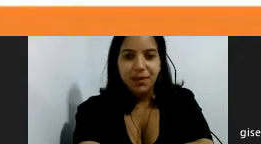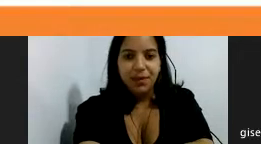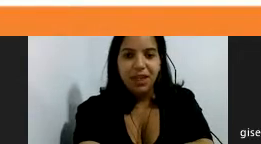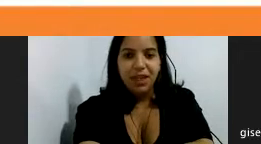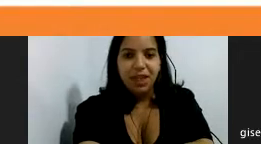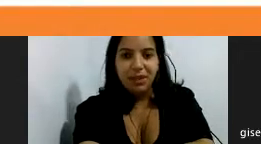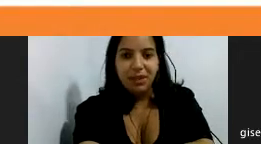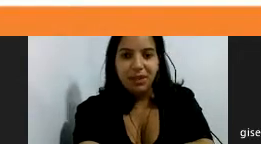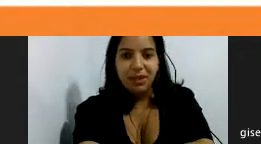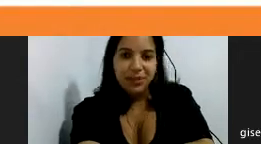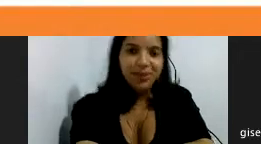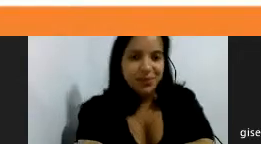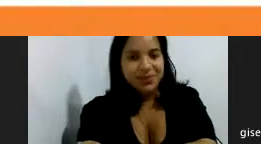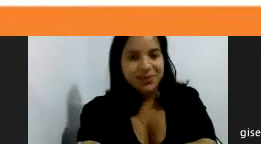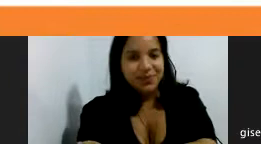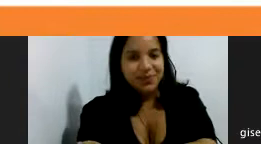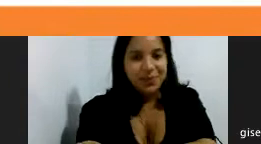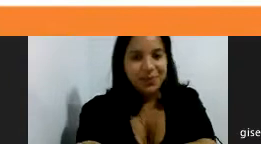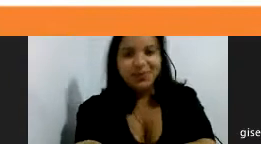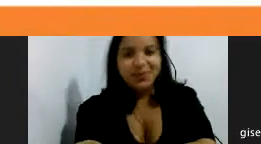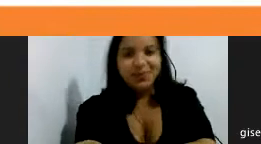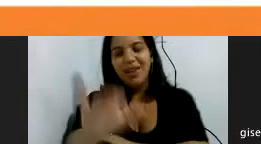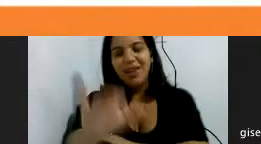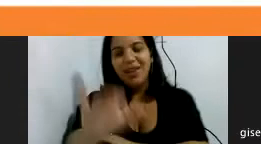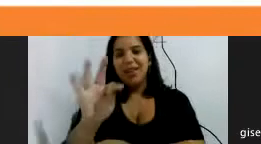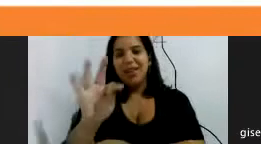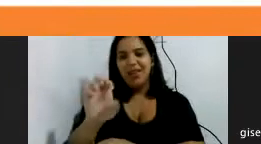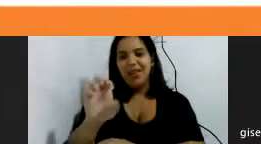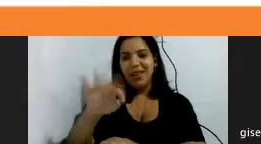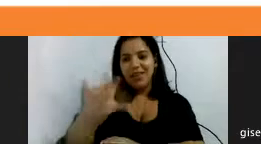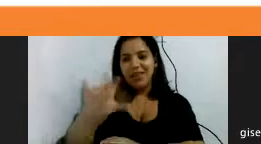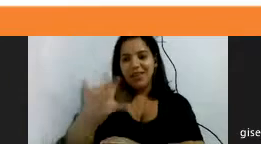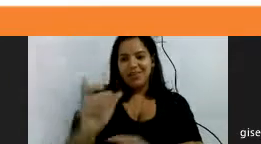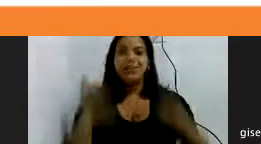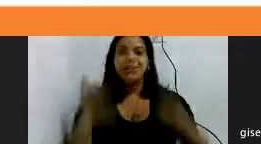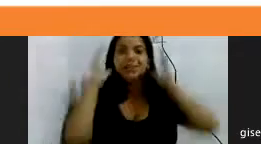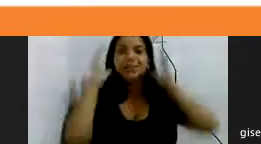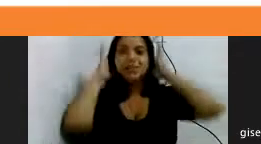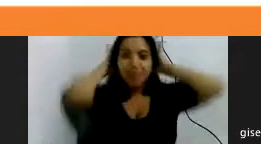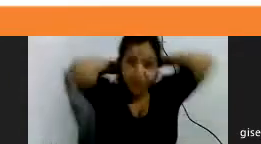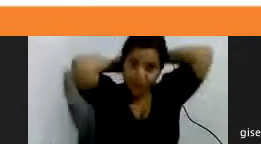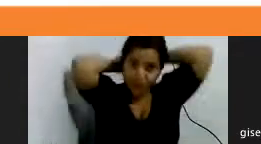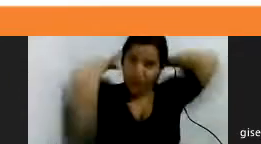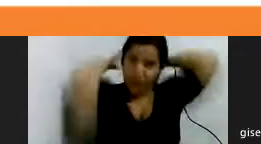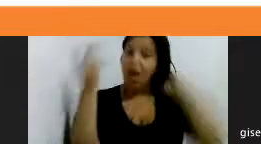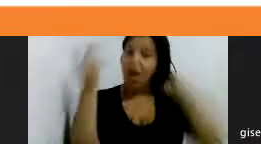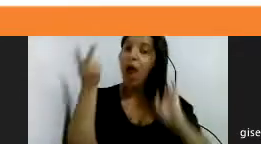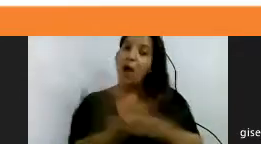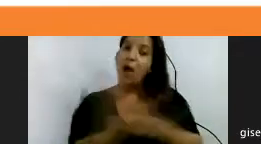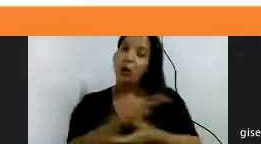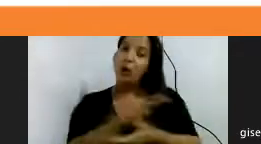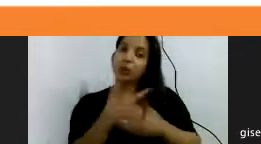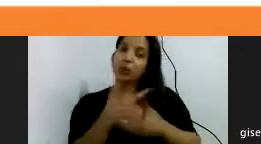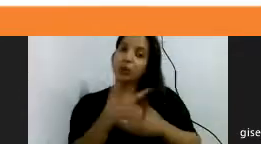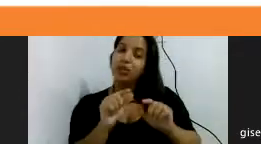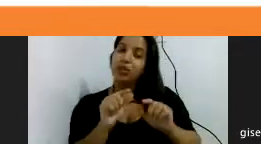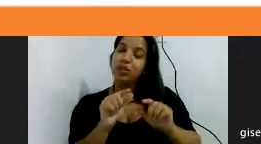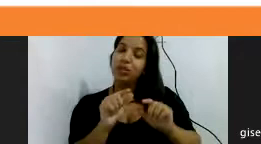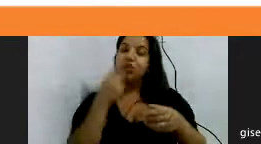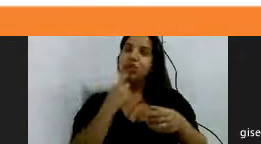Então, Icterícia. Icterícia, perfeito. Então, isso acontece só em caso de reação